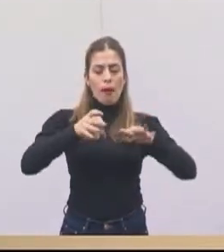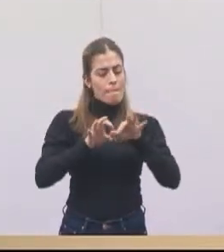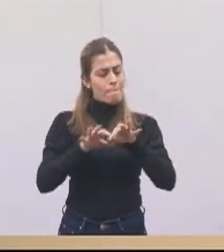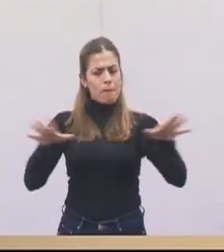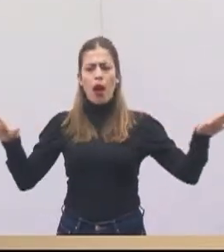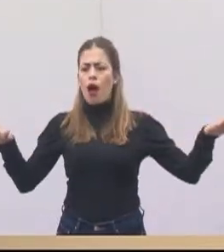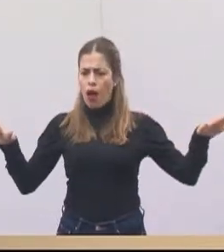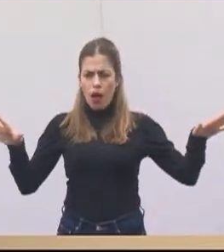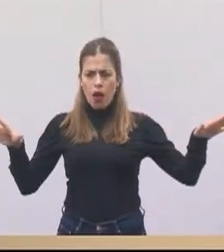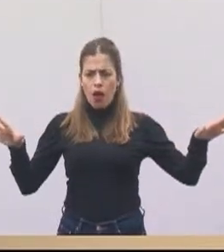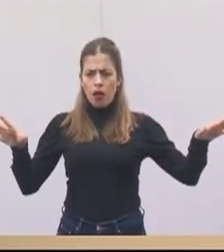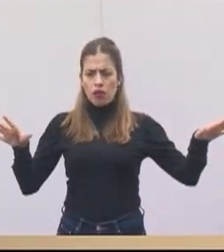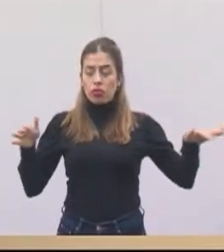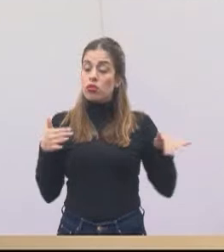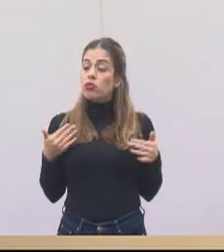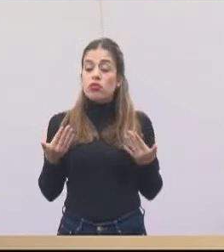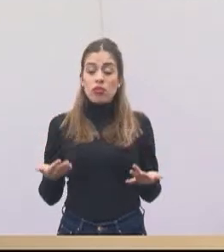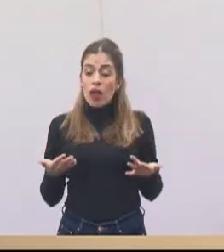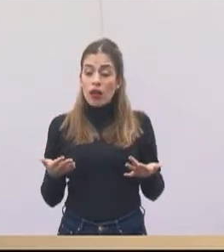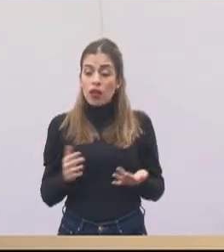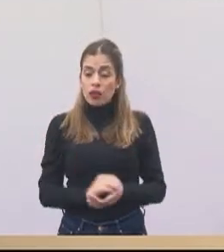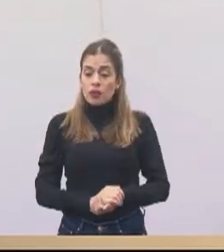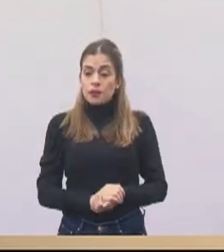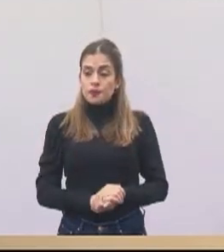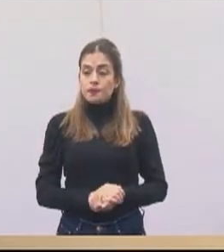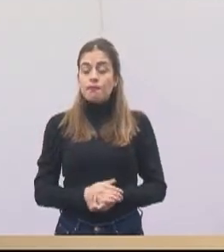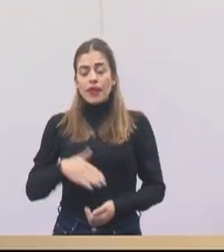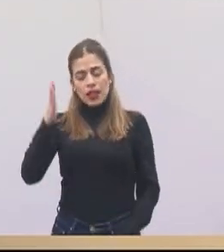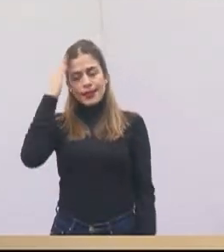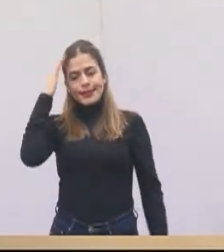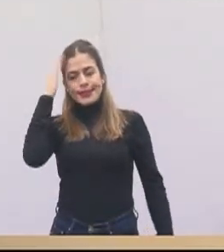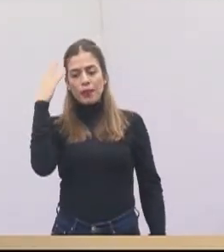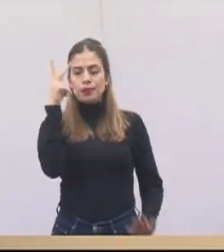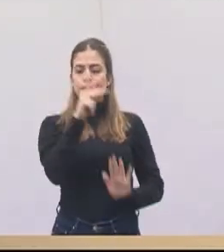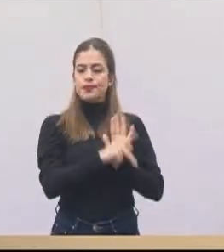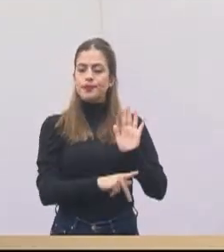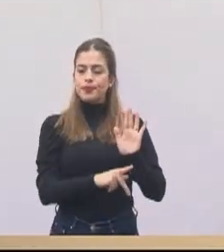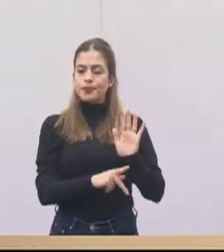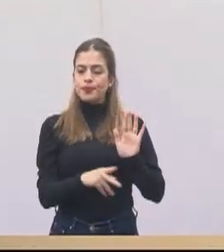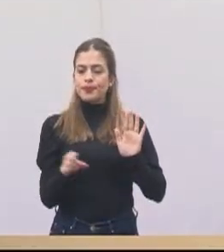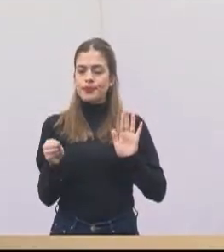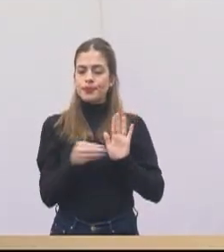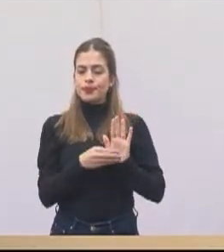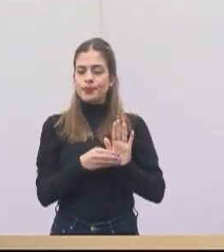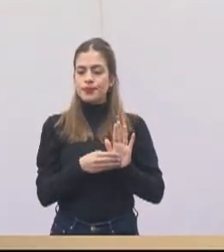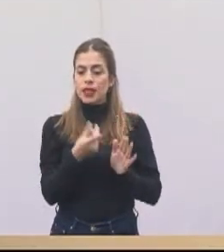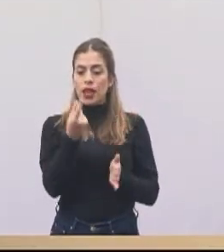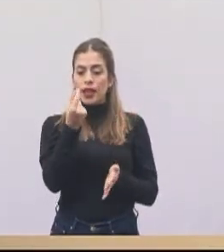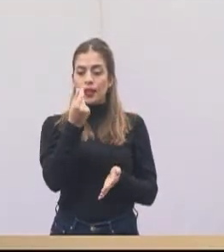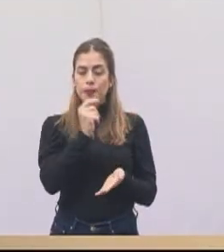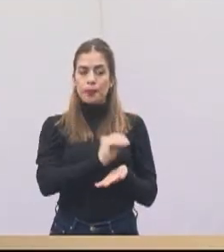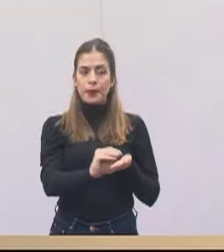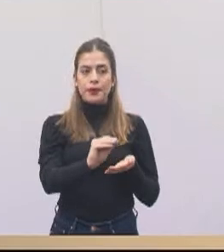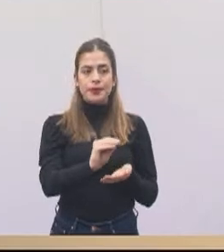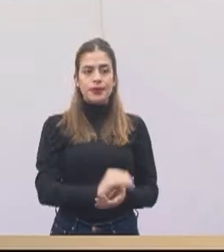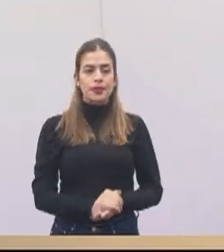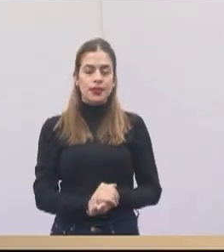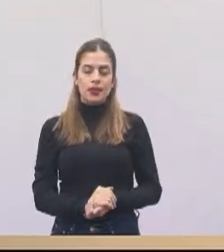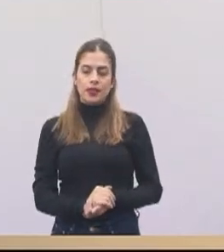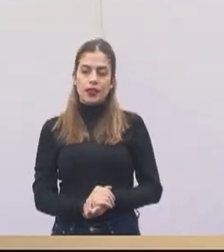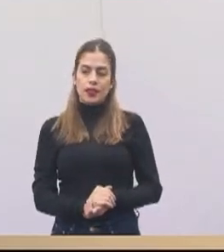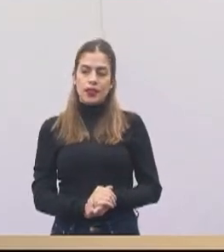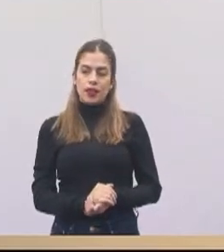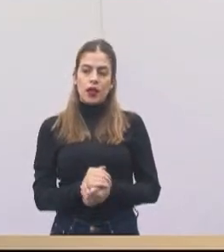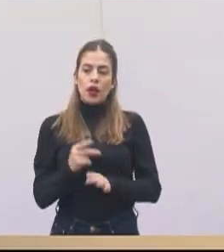tem nenhuma restrição. E aqui nós sabemos, esse projeto das emendas impositivas, a qual foi um projeto do